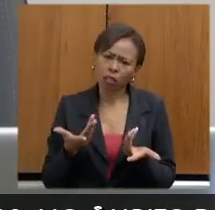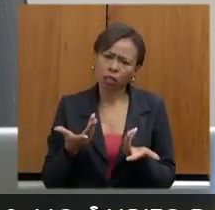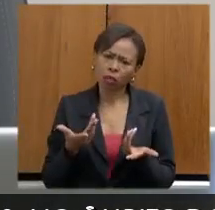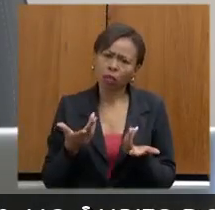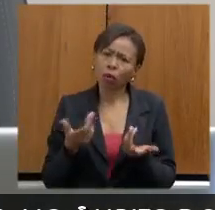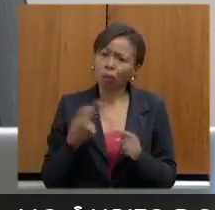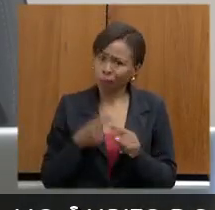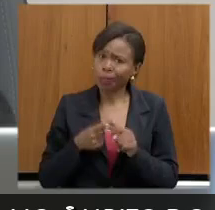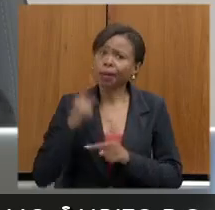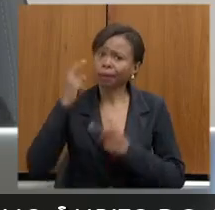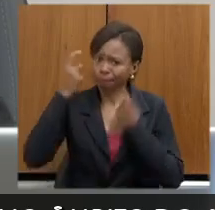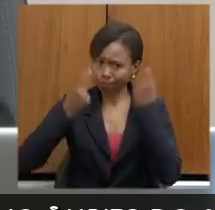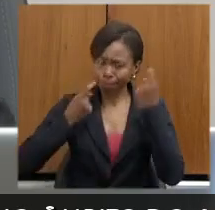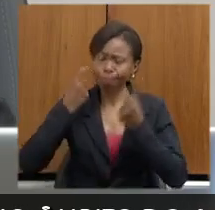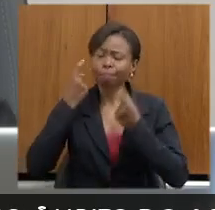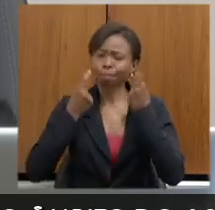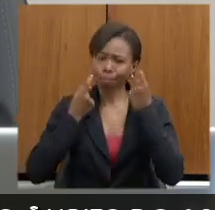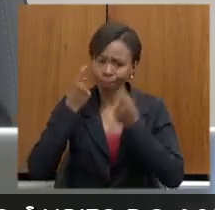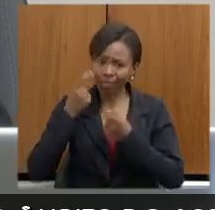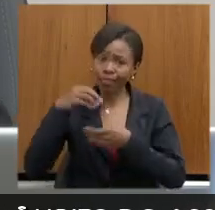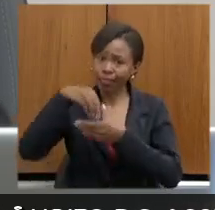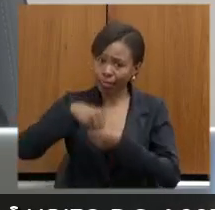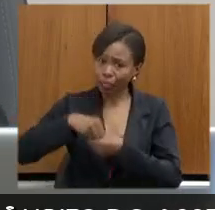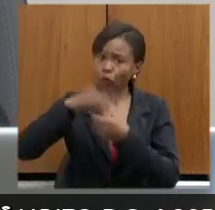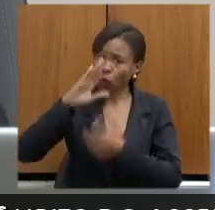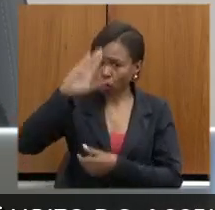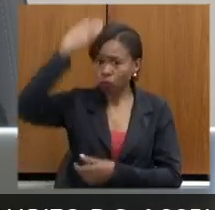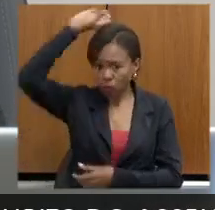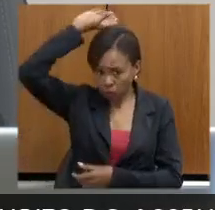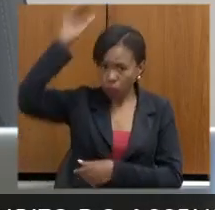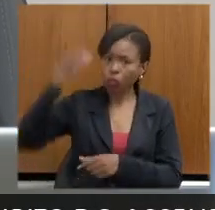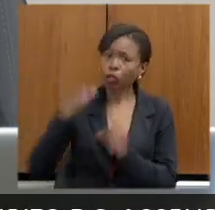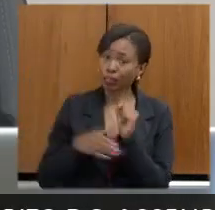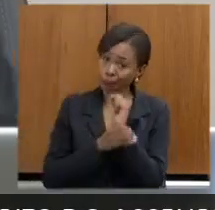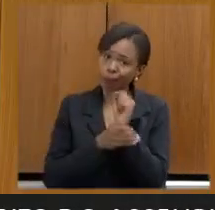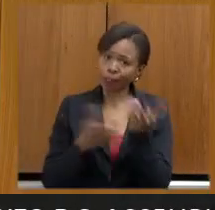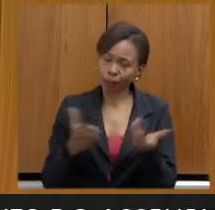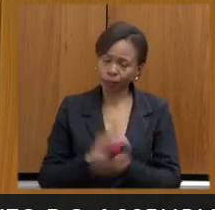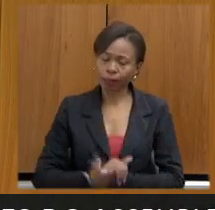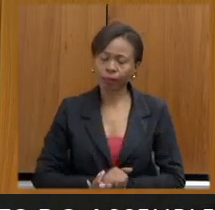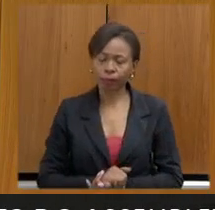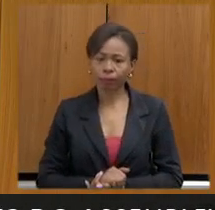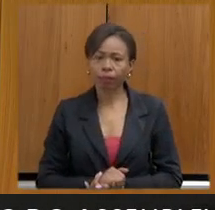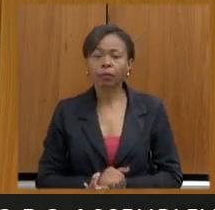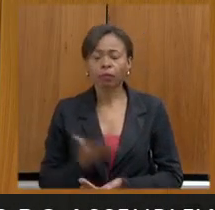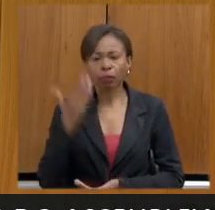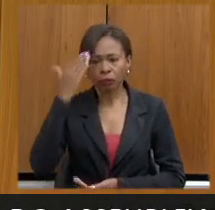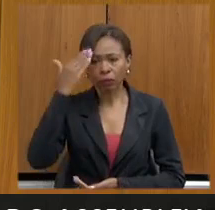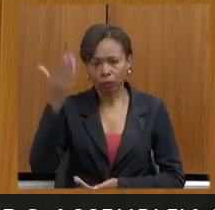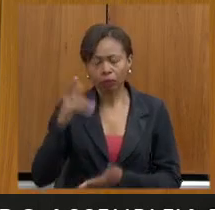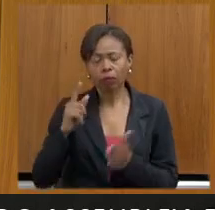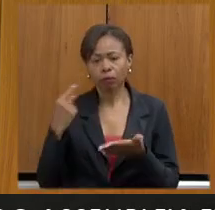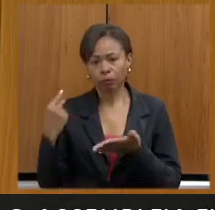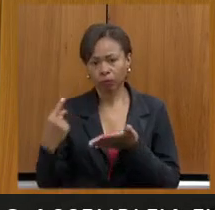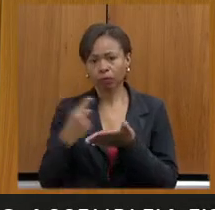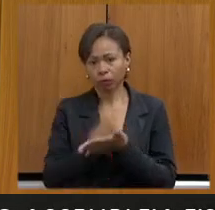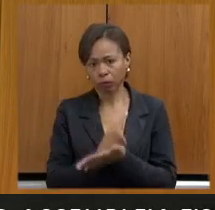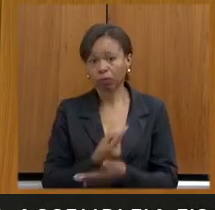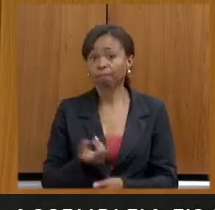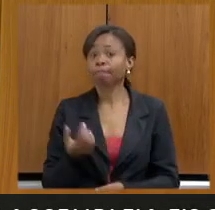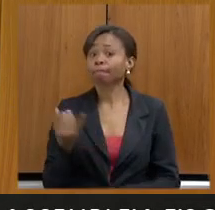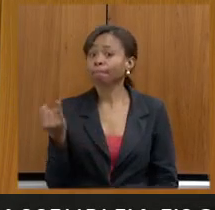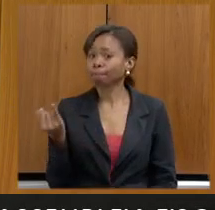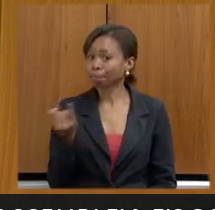já que a área é muito preocupante nas Forças de segurança Comandante só que a palavra obrigado pela pergunta é muito